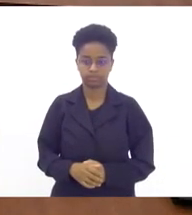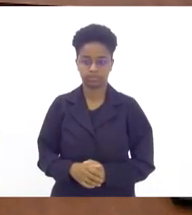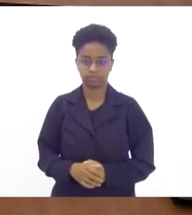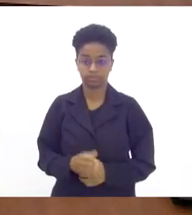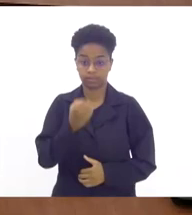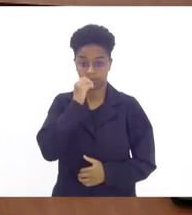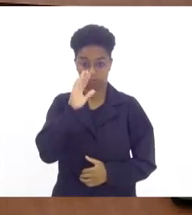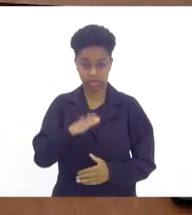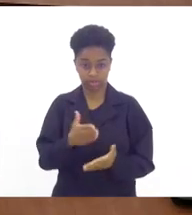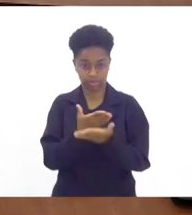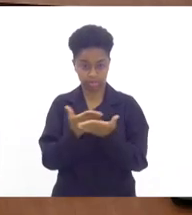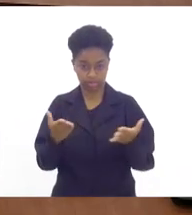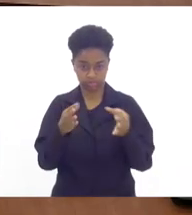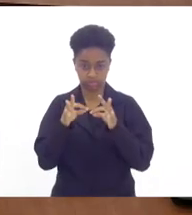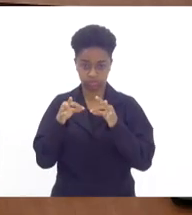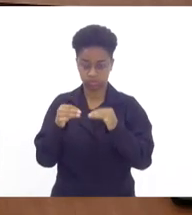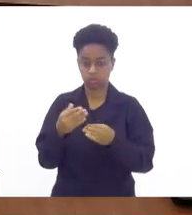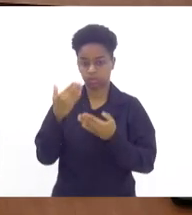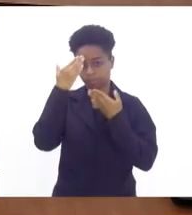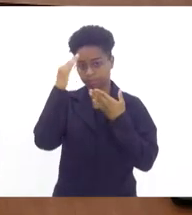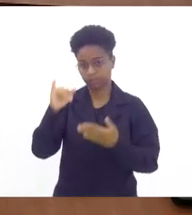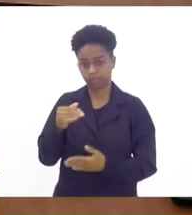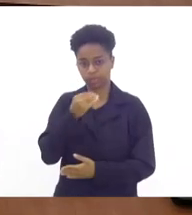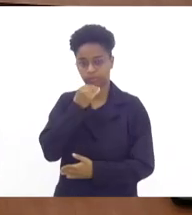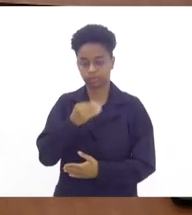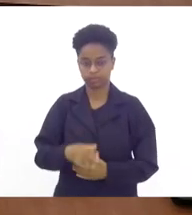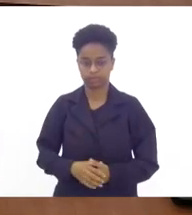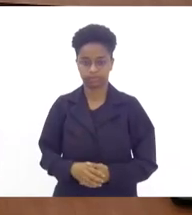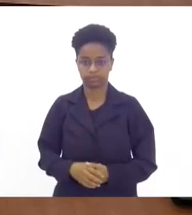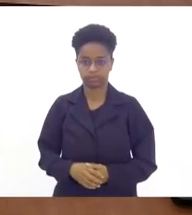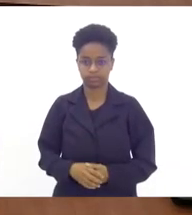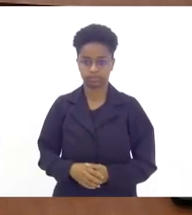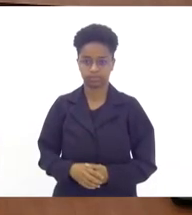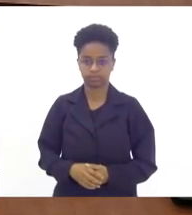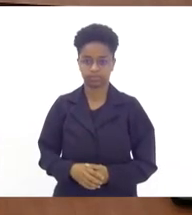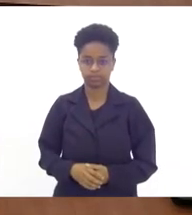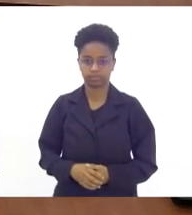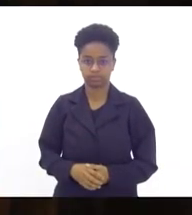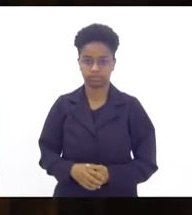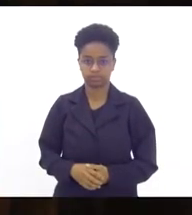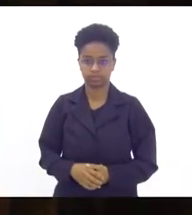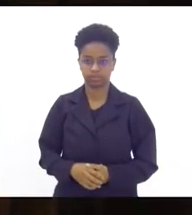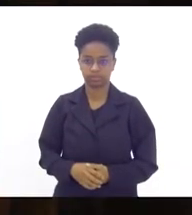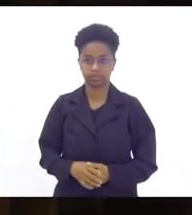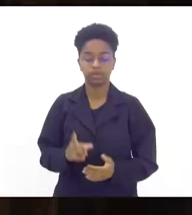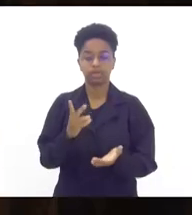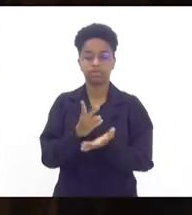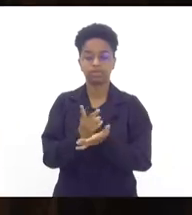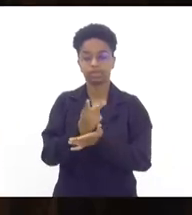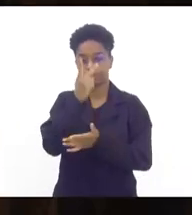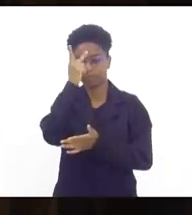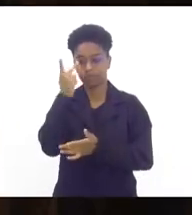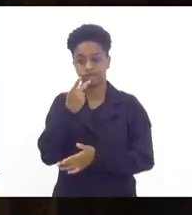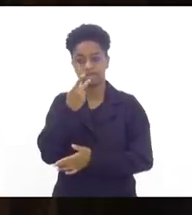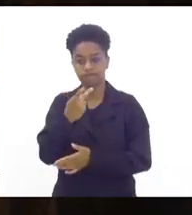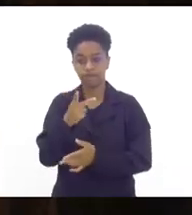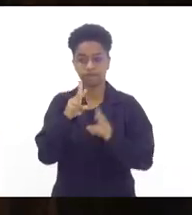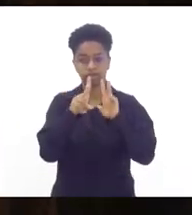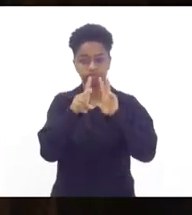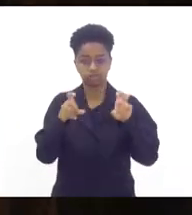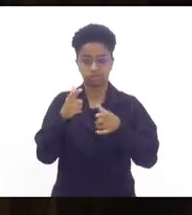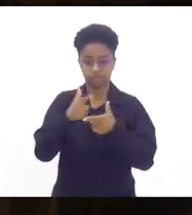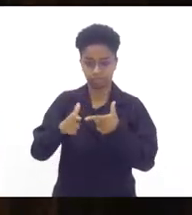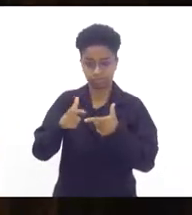Boa tarde a todos Obrigado pela oportunidade é todo mundo fala sempre sobre os problemas e novamente